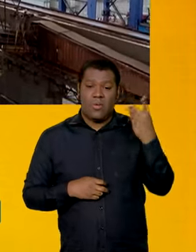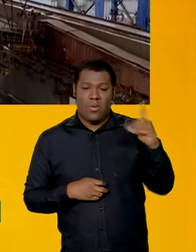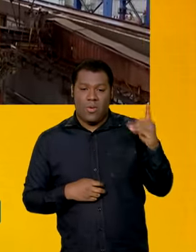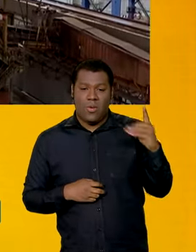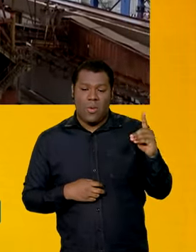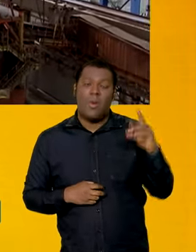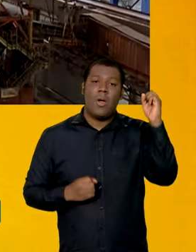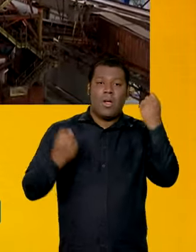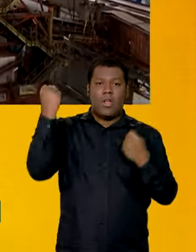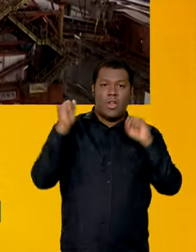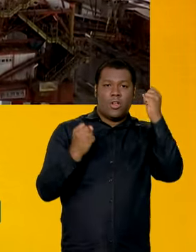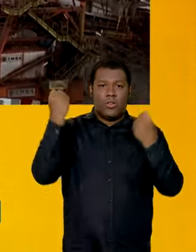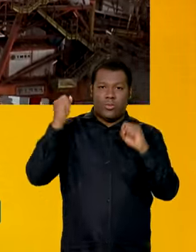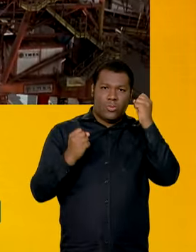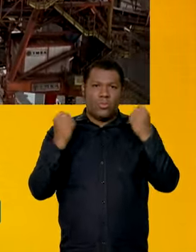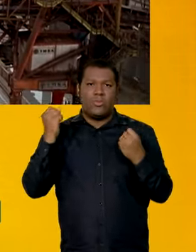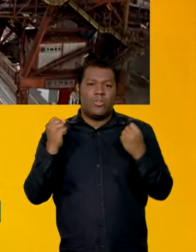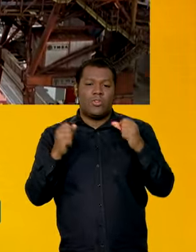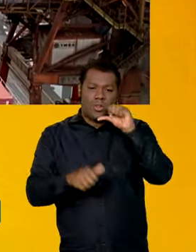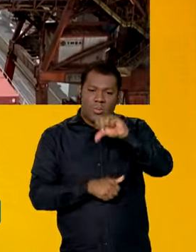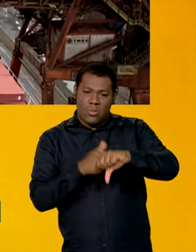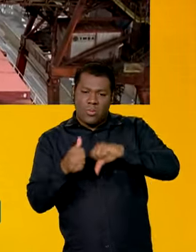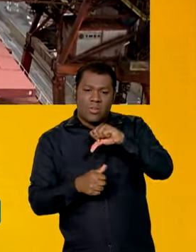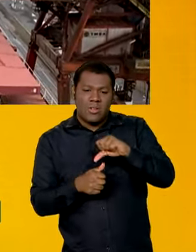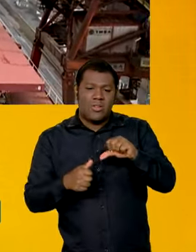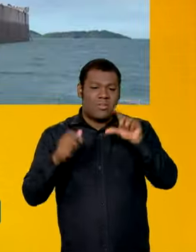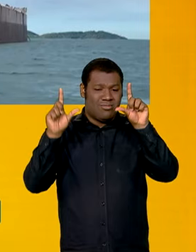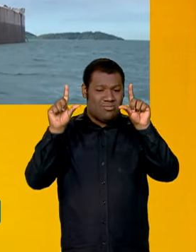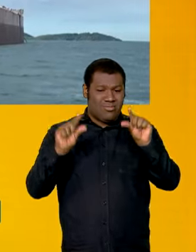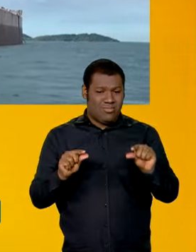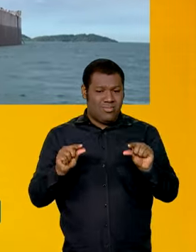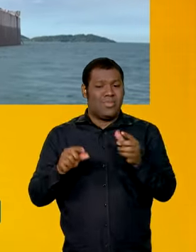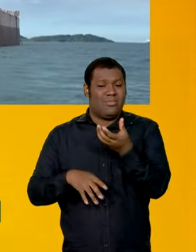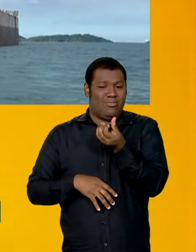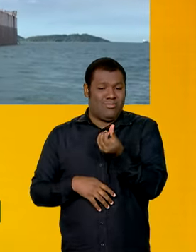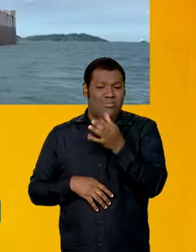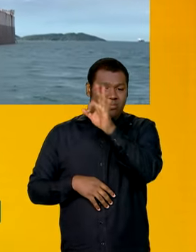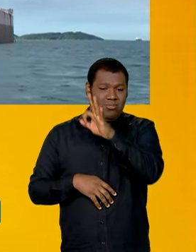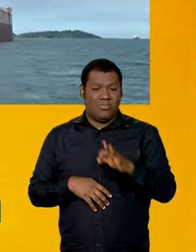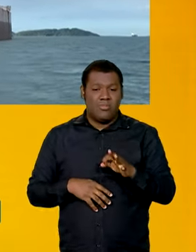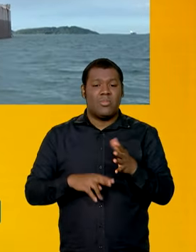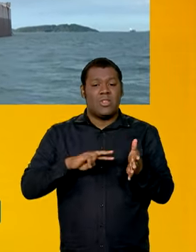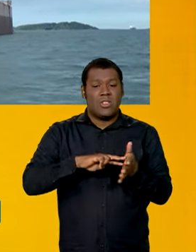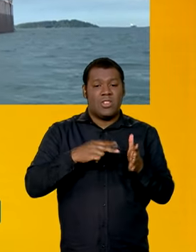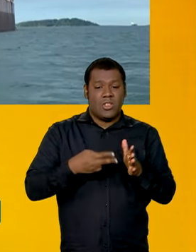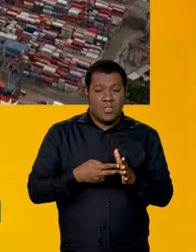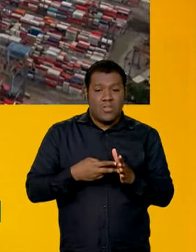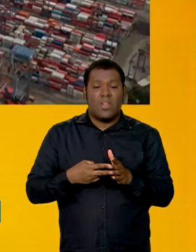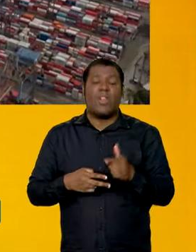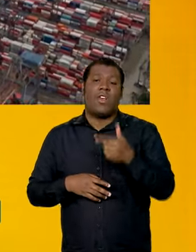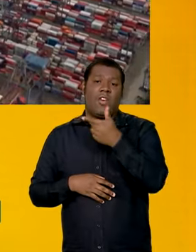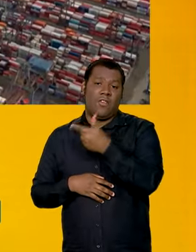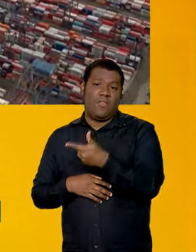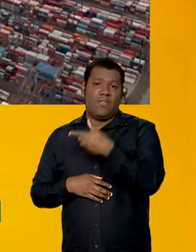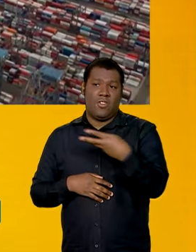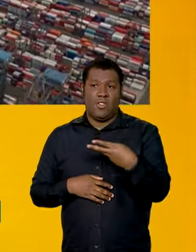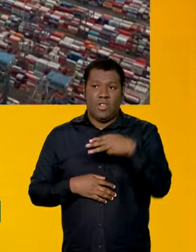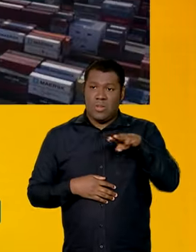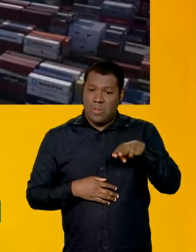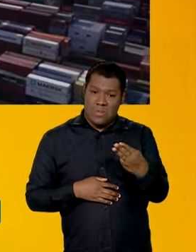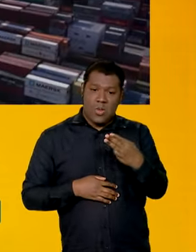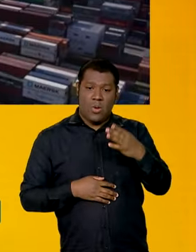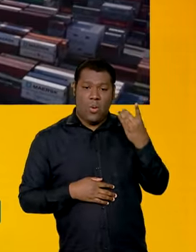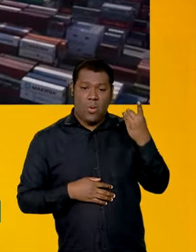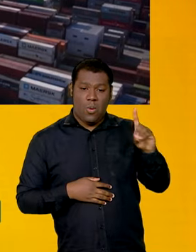de transformação, também houve uma queda de 6%, o que equivale a 23 milhões de